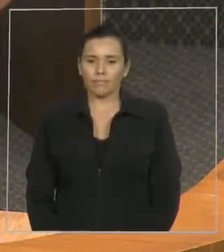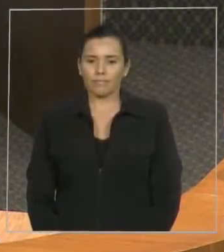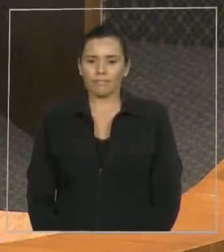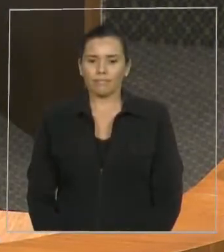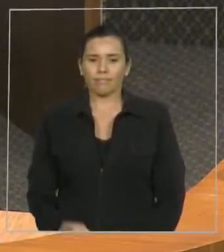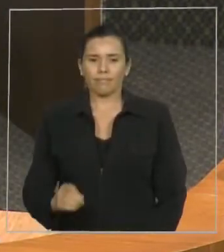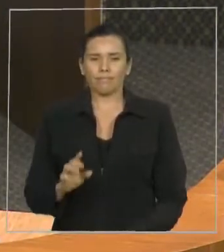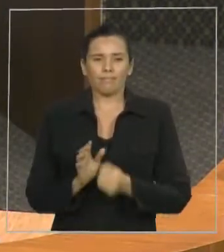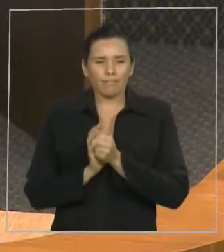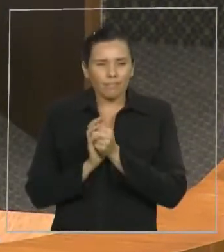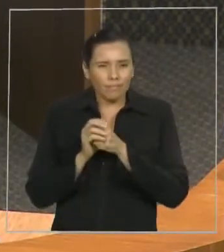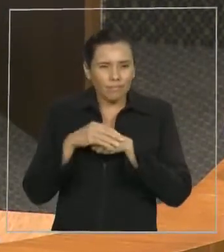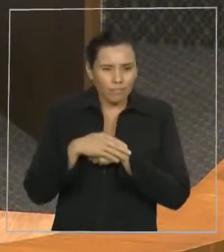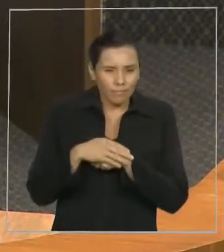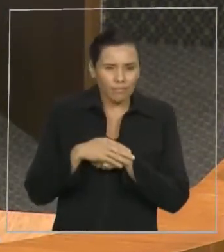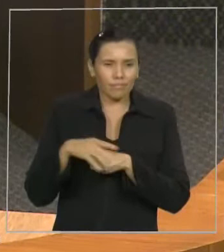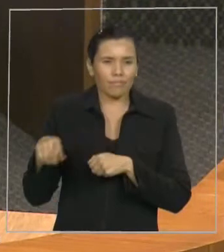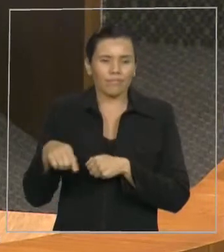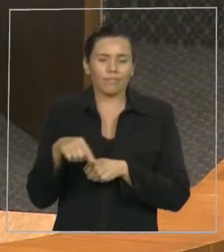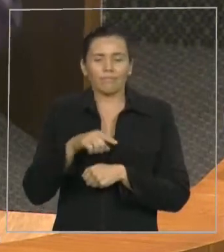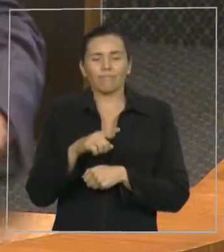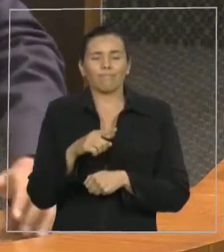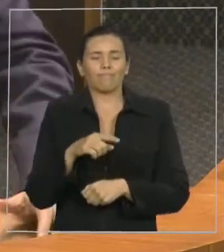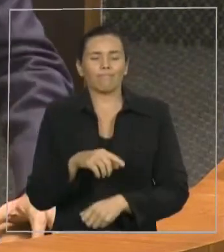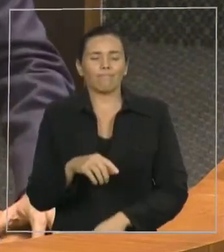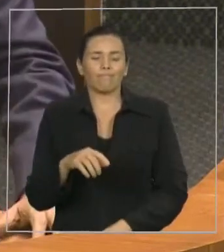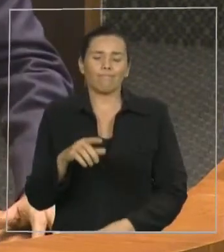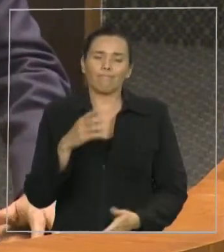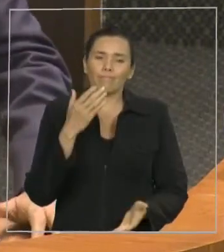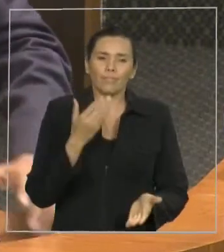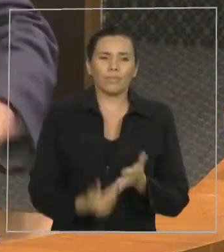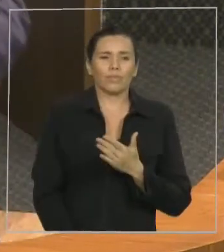escamotear a derrota que sofreram na reforma da